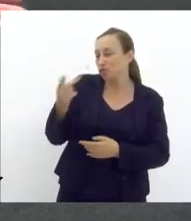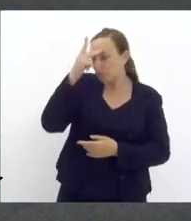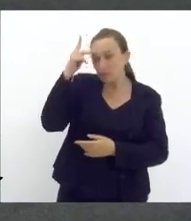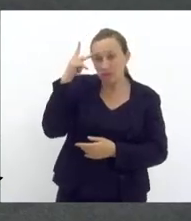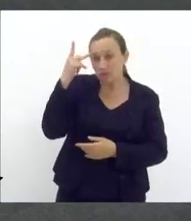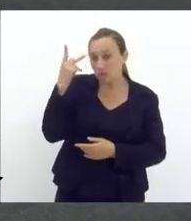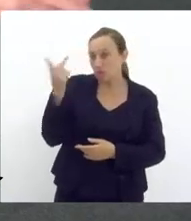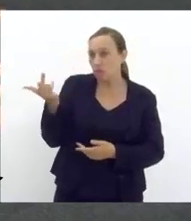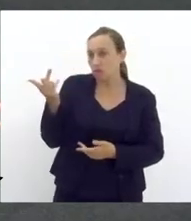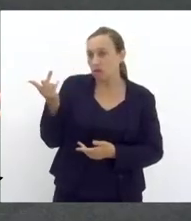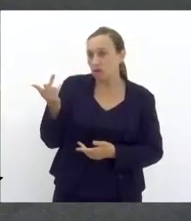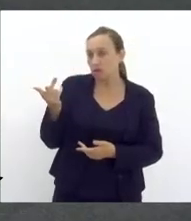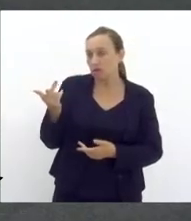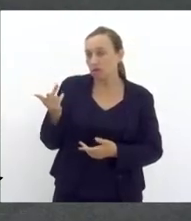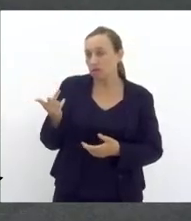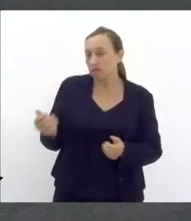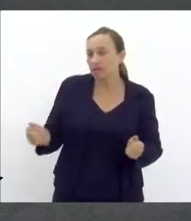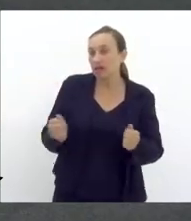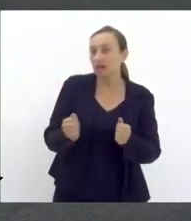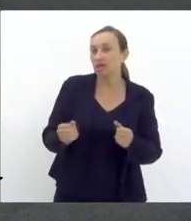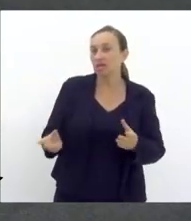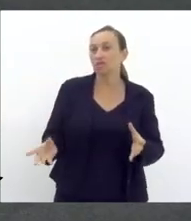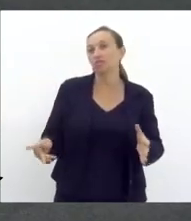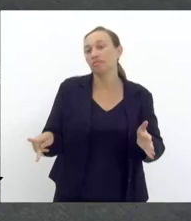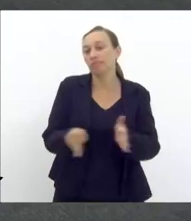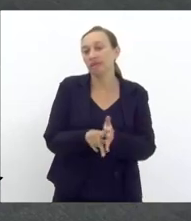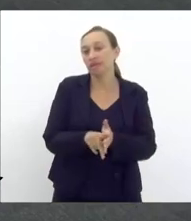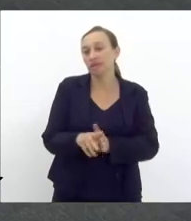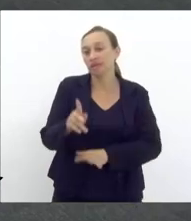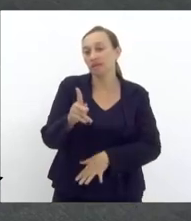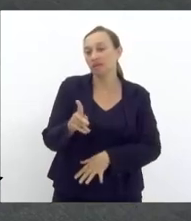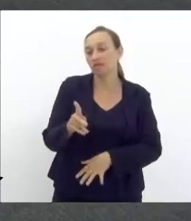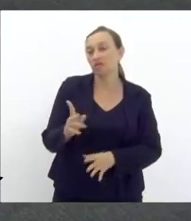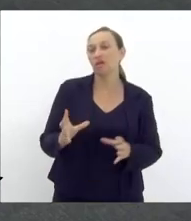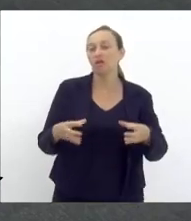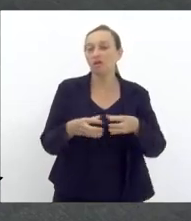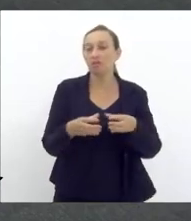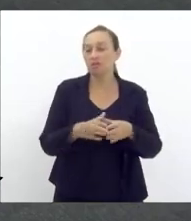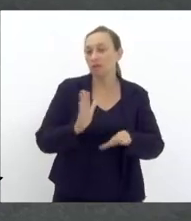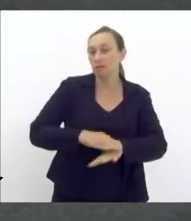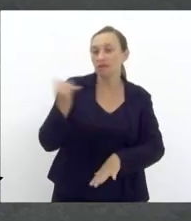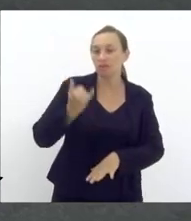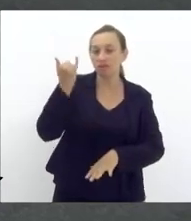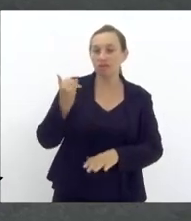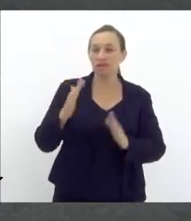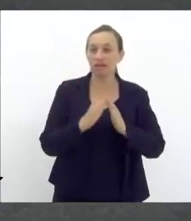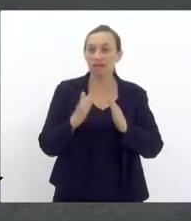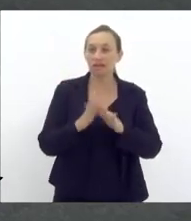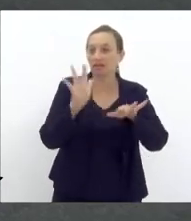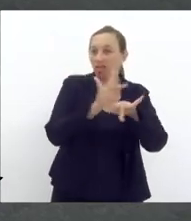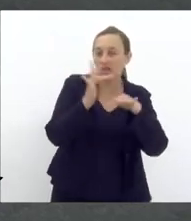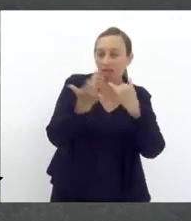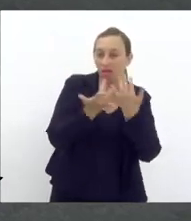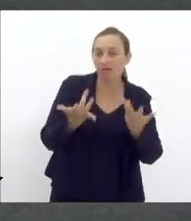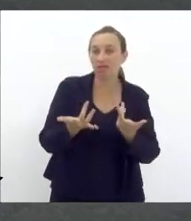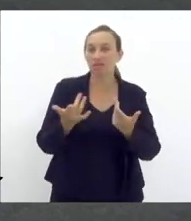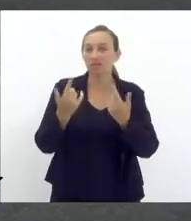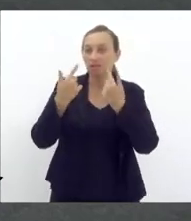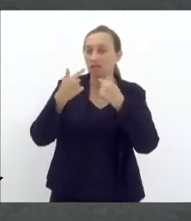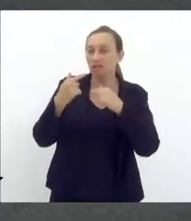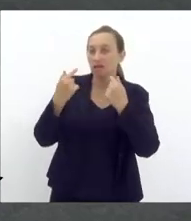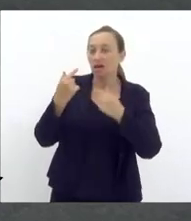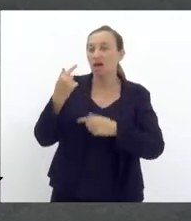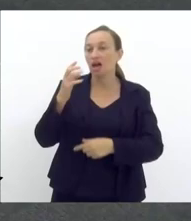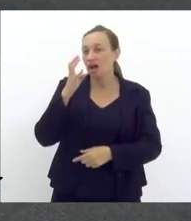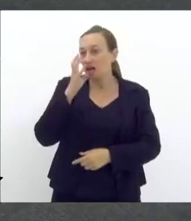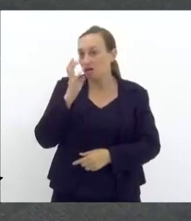ocupar a comissão mais importante dessa casa um deputado que vive de lacrar na internet um deputado que ameaçou de